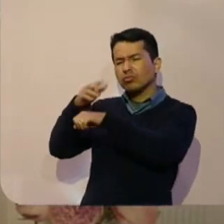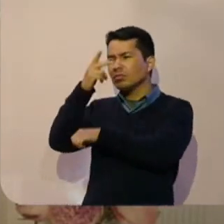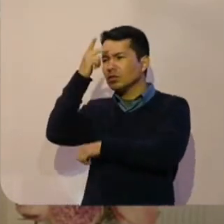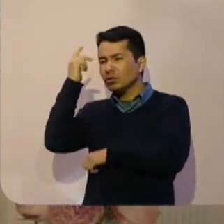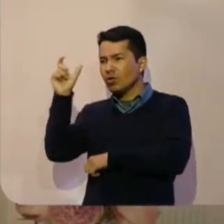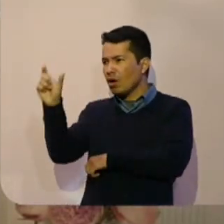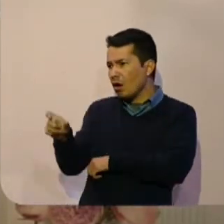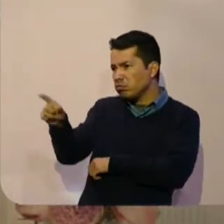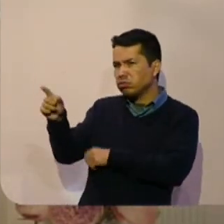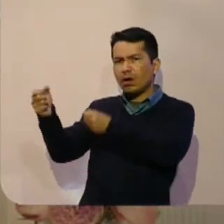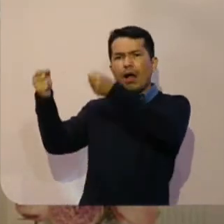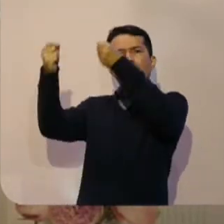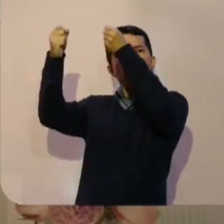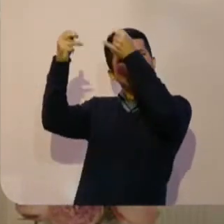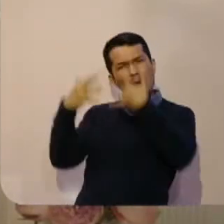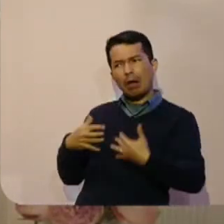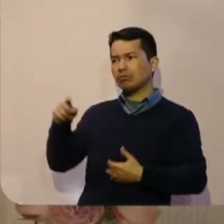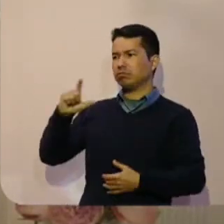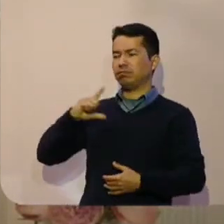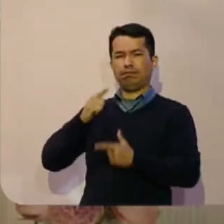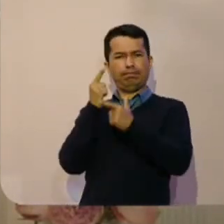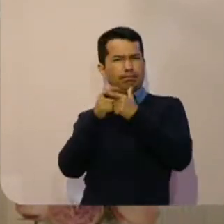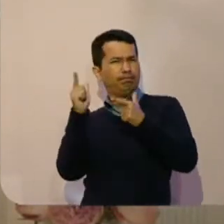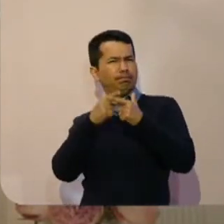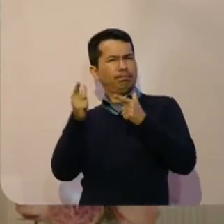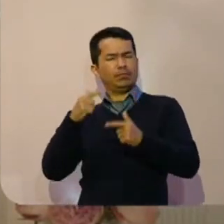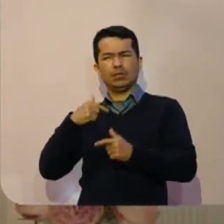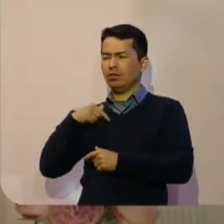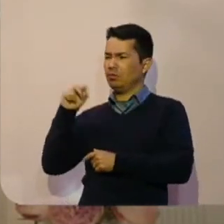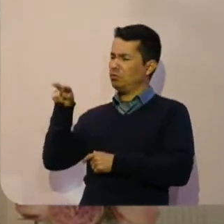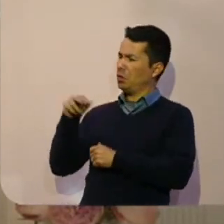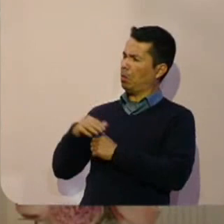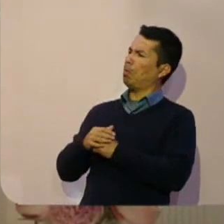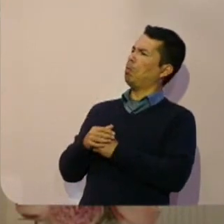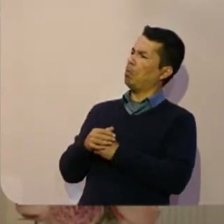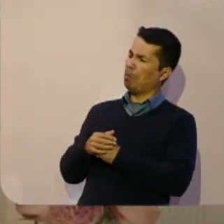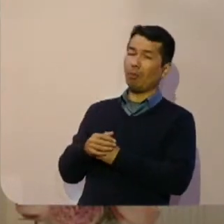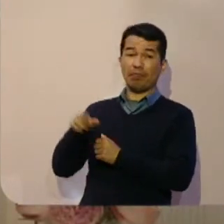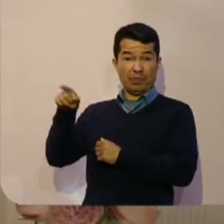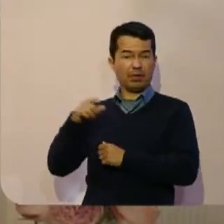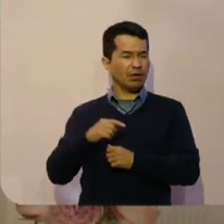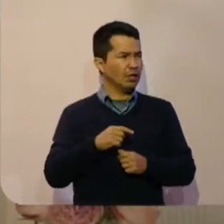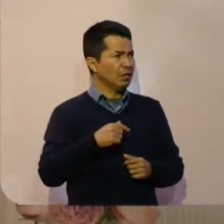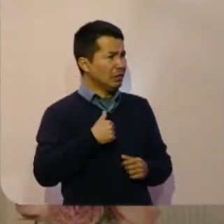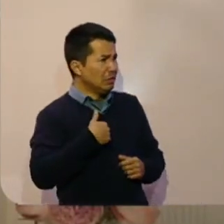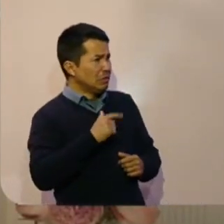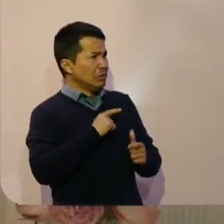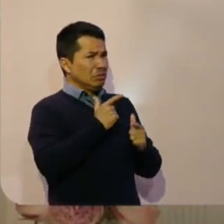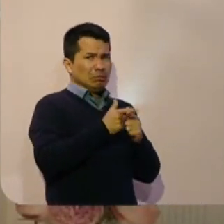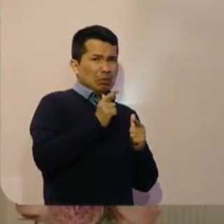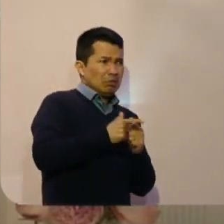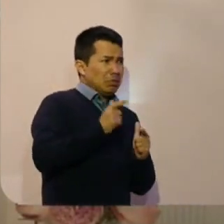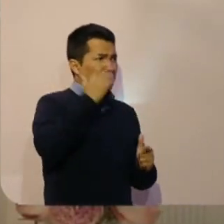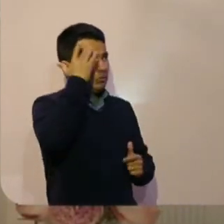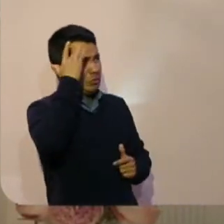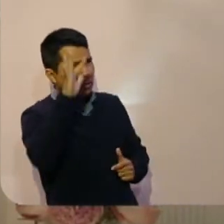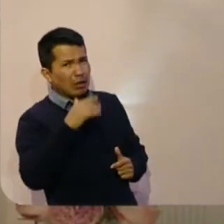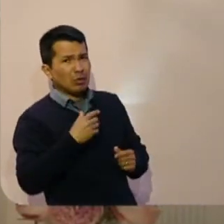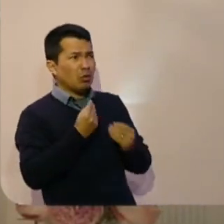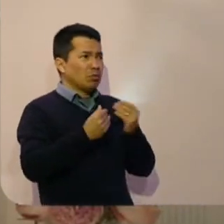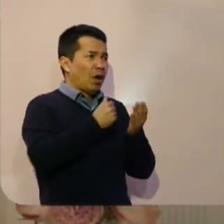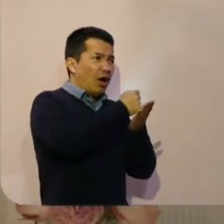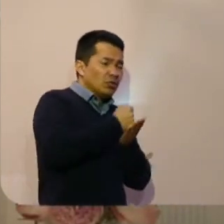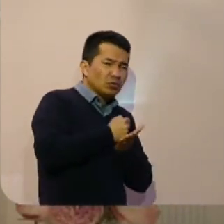naquela questão? E a gente estava conversando e tal. E eu disse: olha, tem uma pessoa que você conhece bem que pode ser. Essa